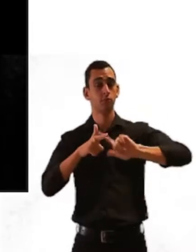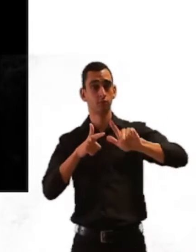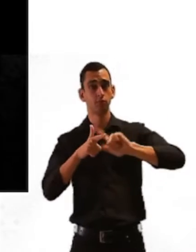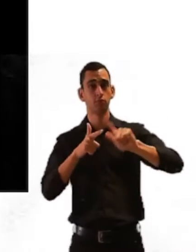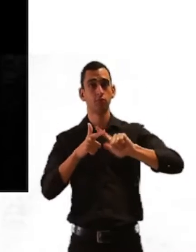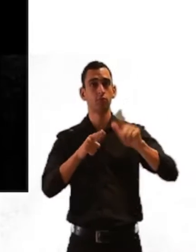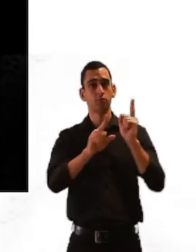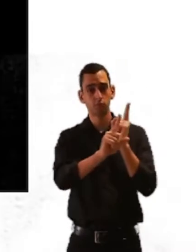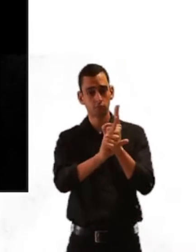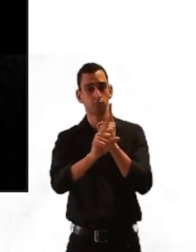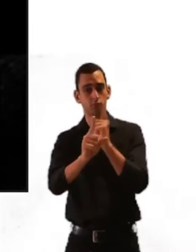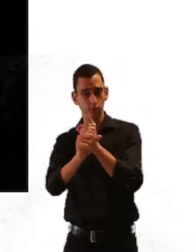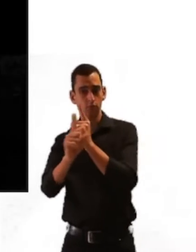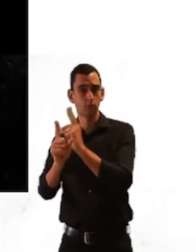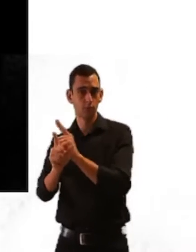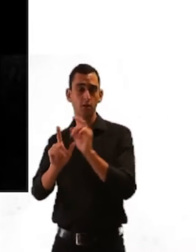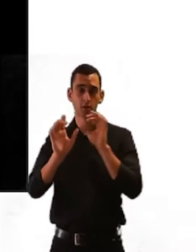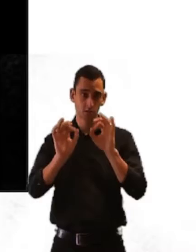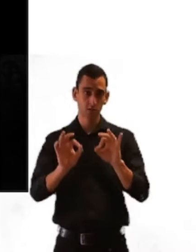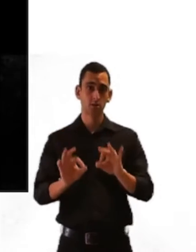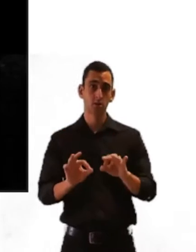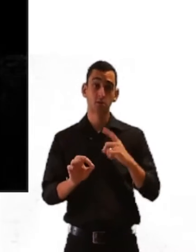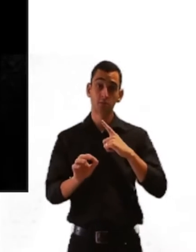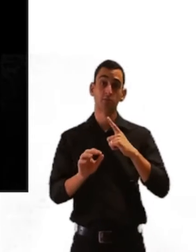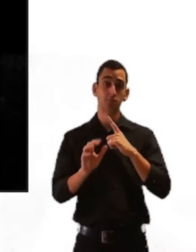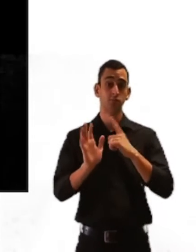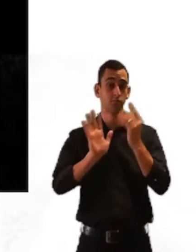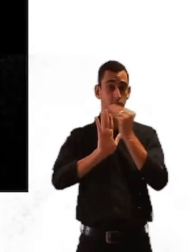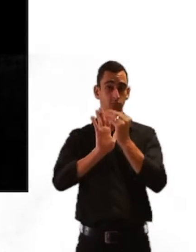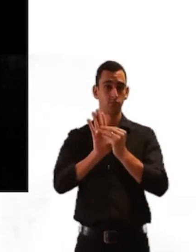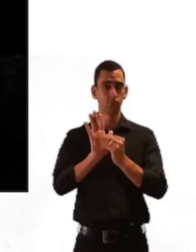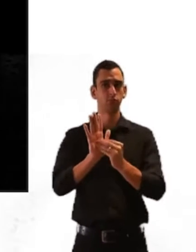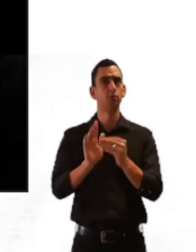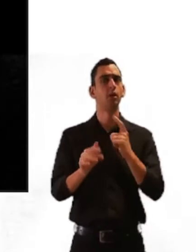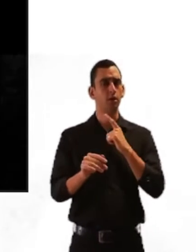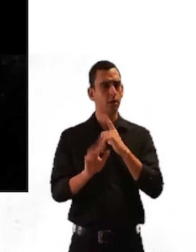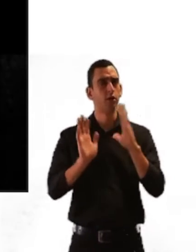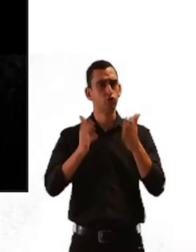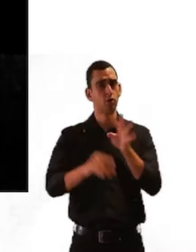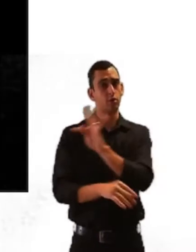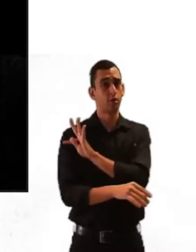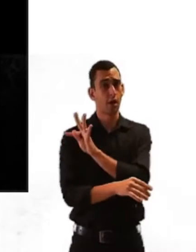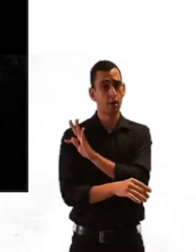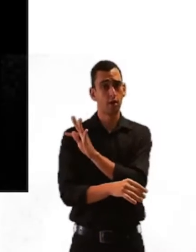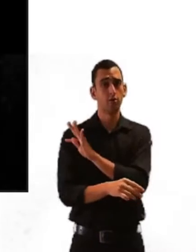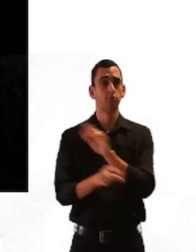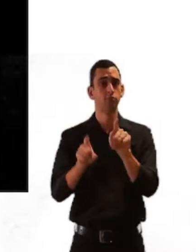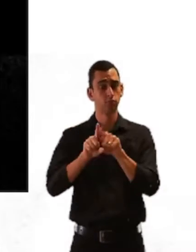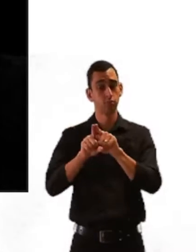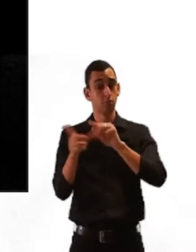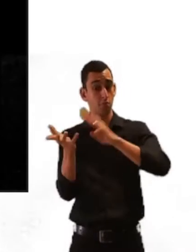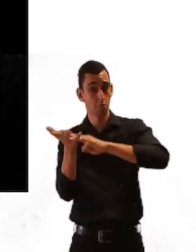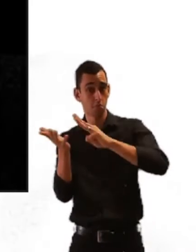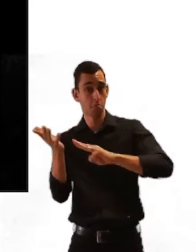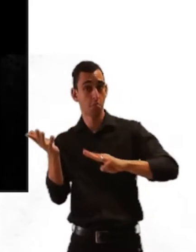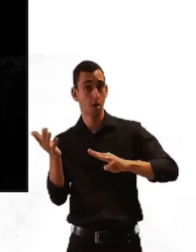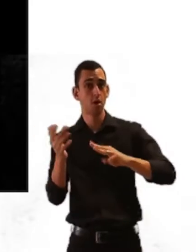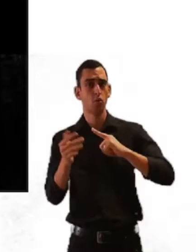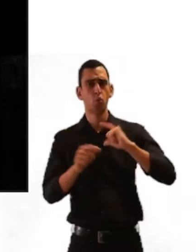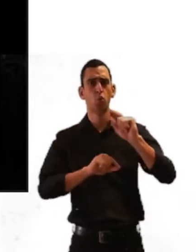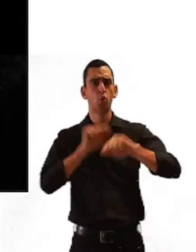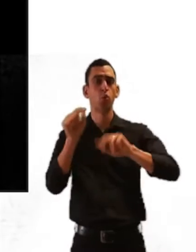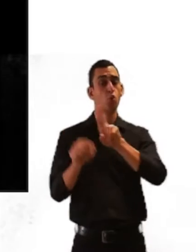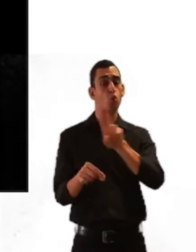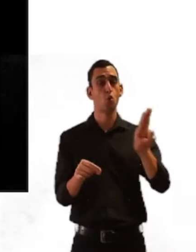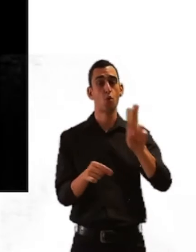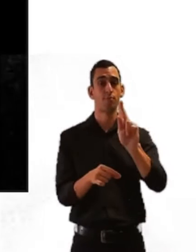um ponto aqui é: existe uma técnica, existe um método que é chamado de heurística, que